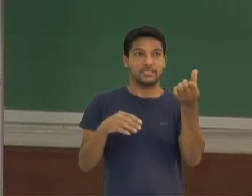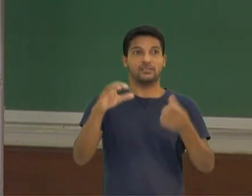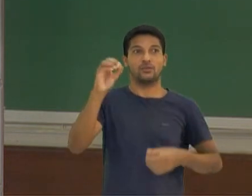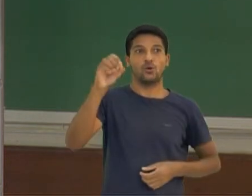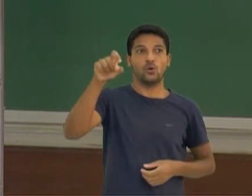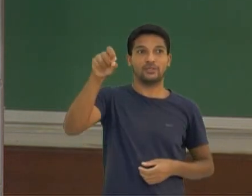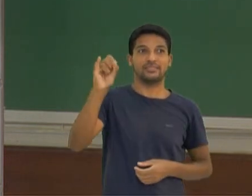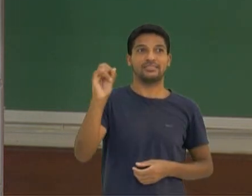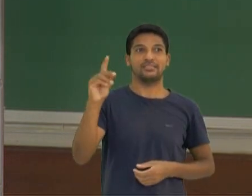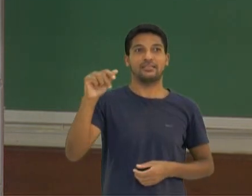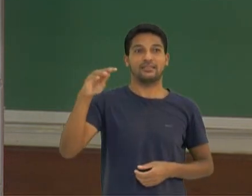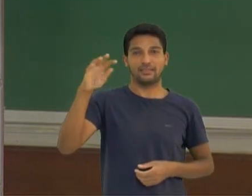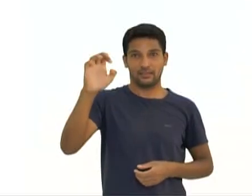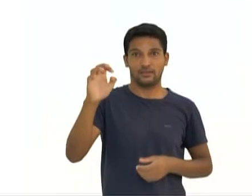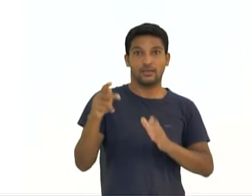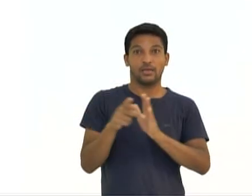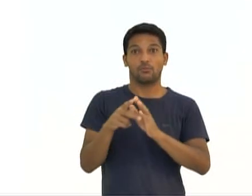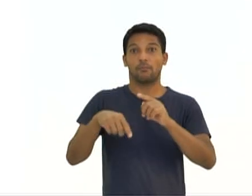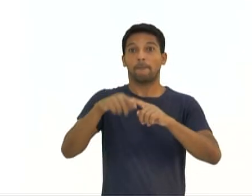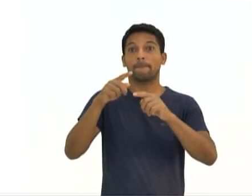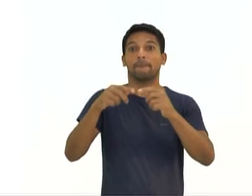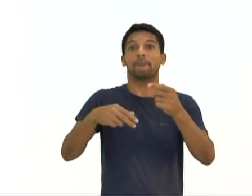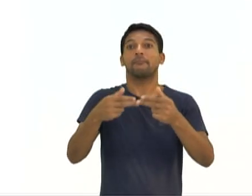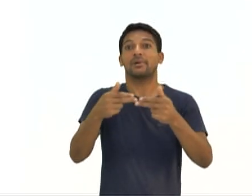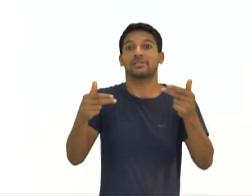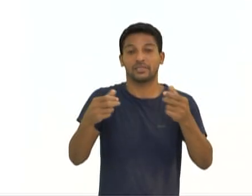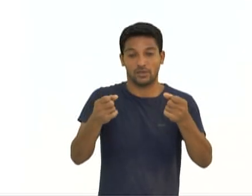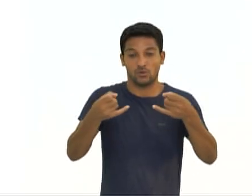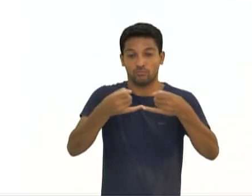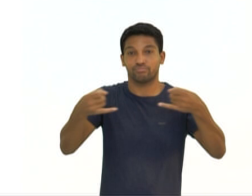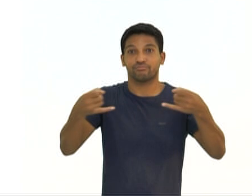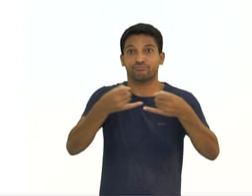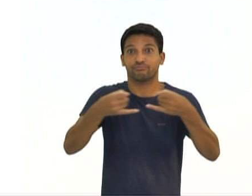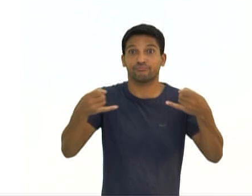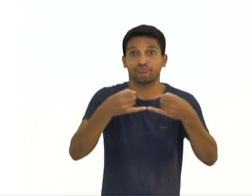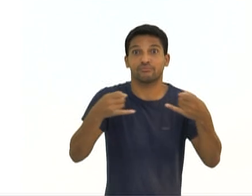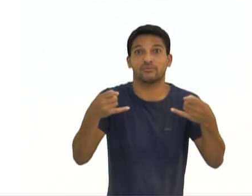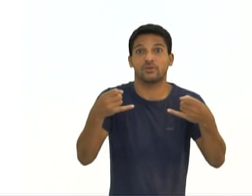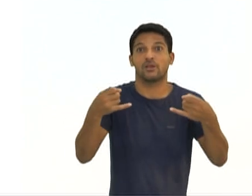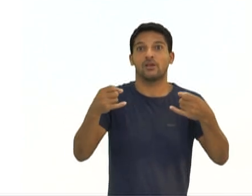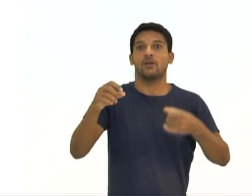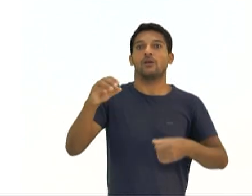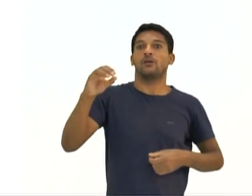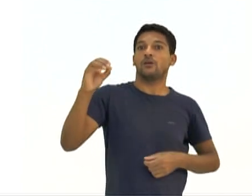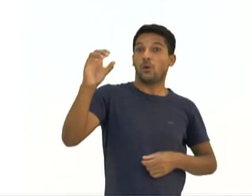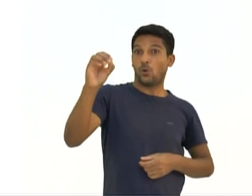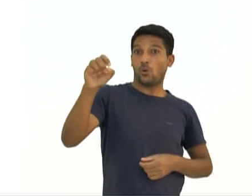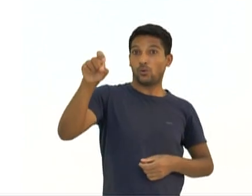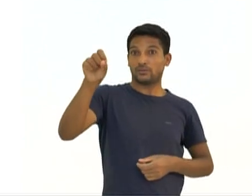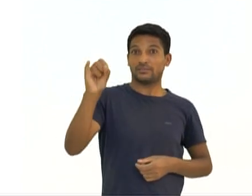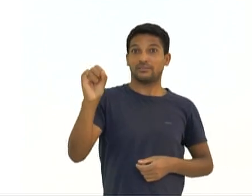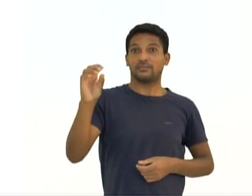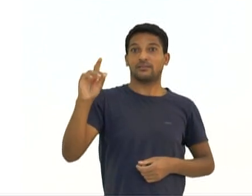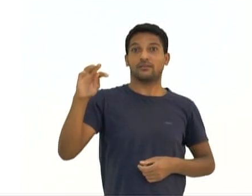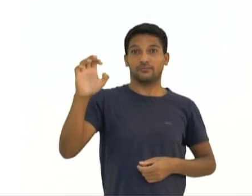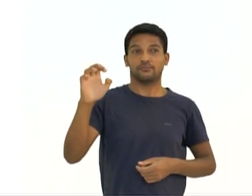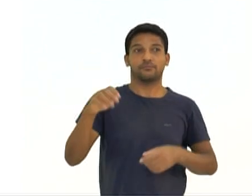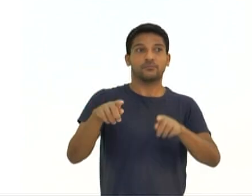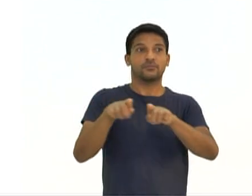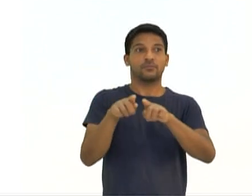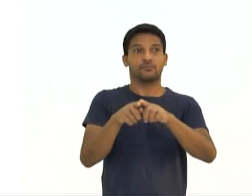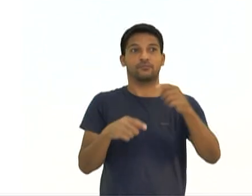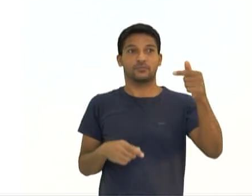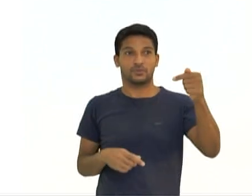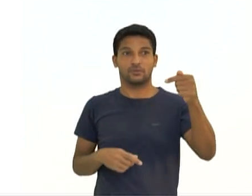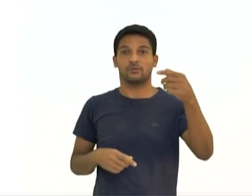substância, beleza? Nós temos a parte da polaridade, que é a separação também de cargas